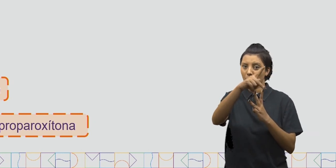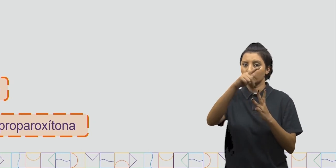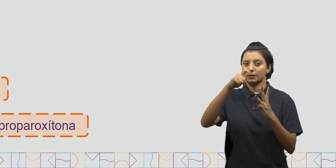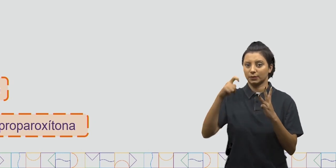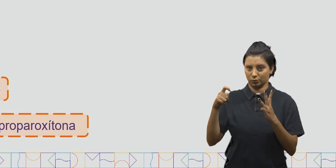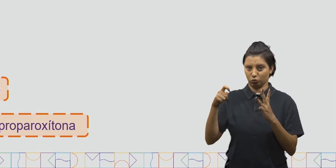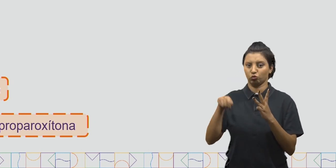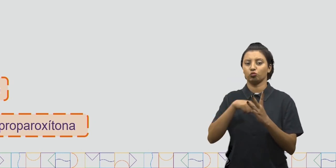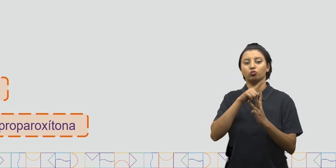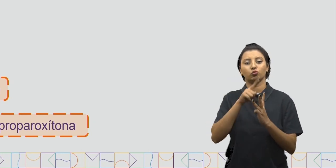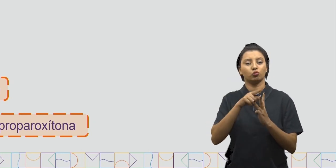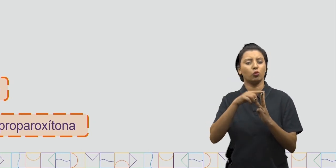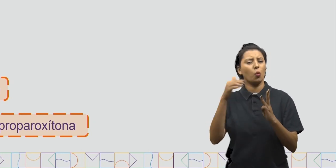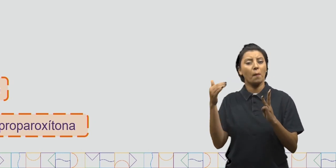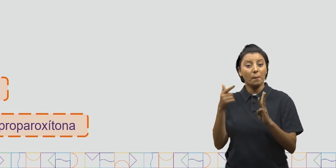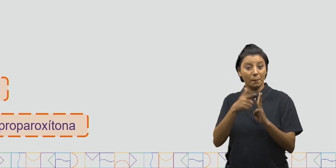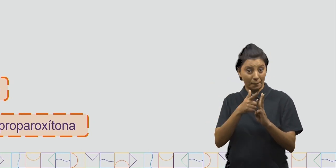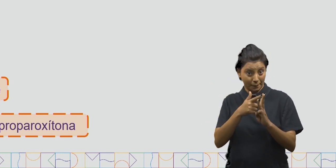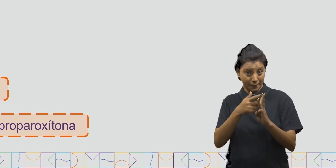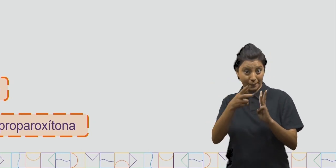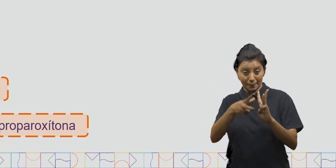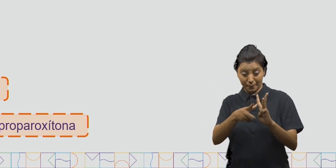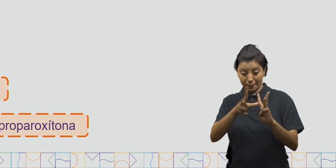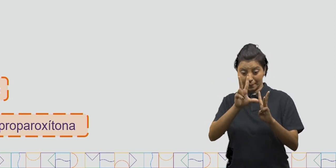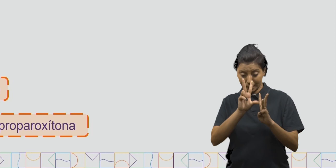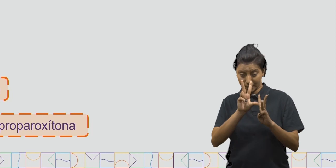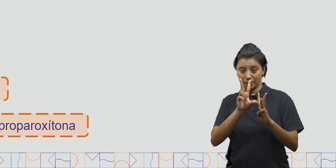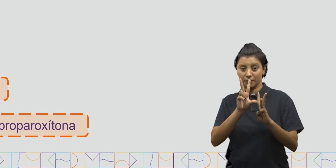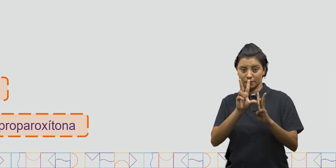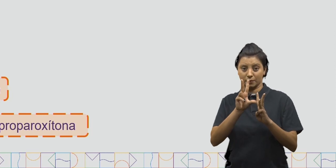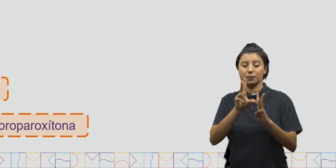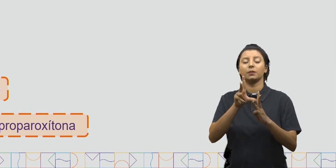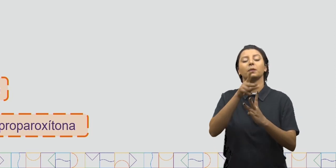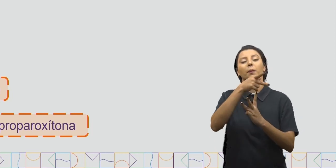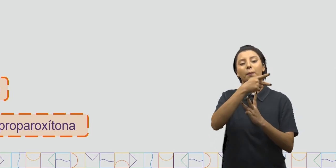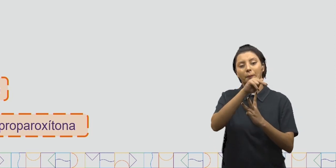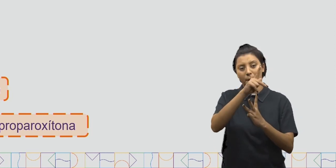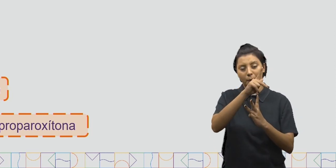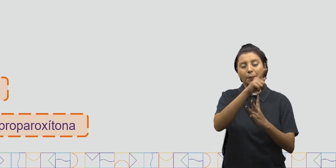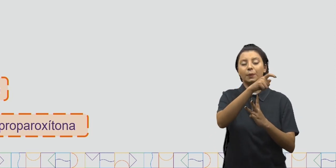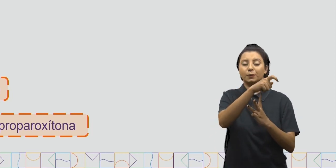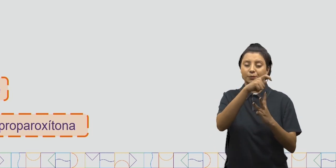como paroxítona. Quando a sílaba tônica tem como posição